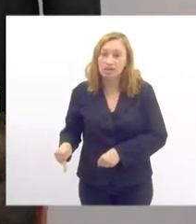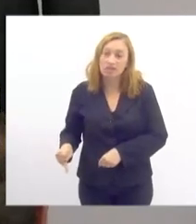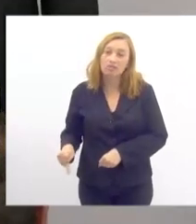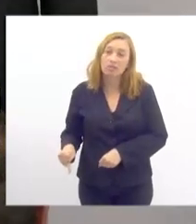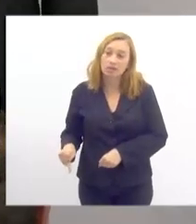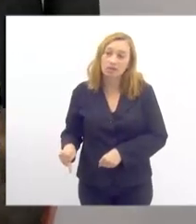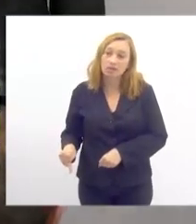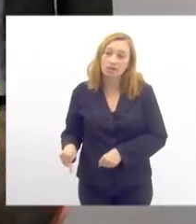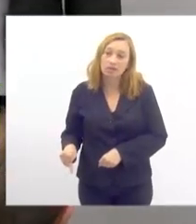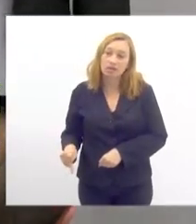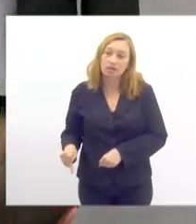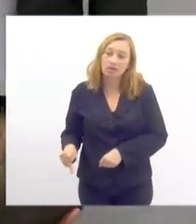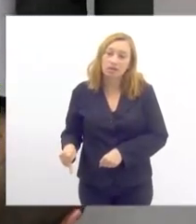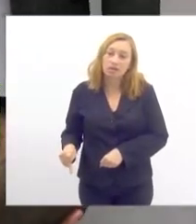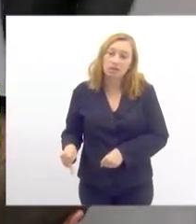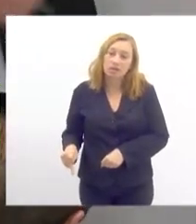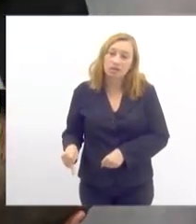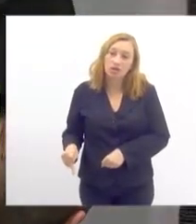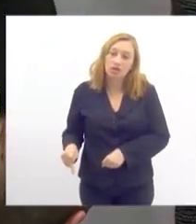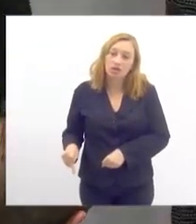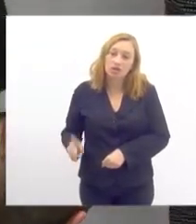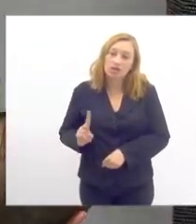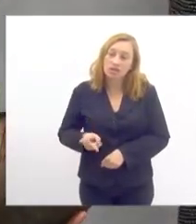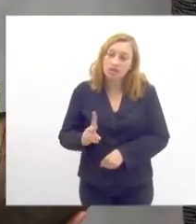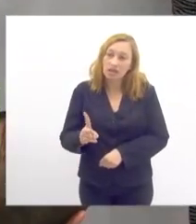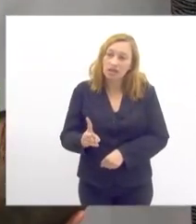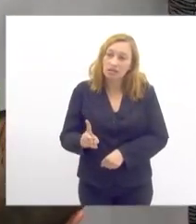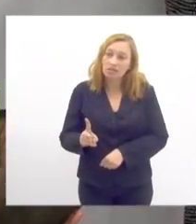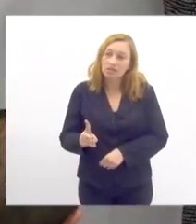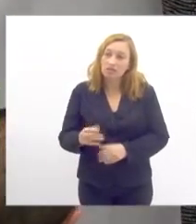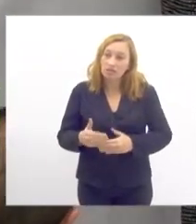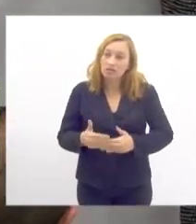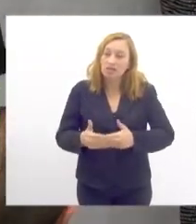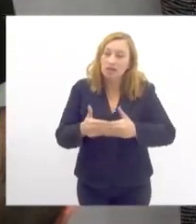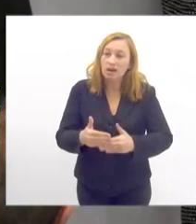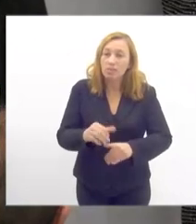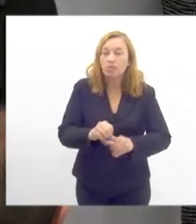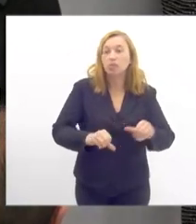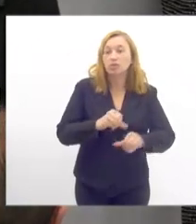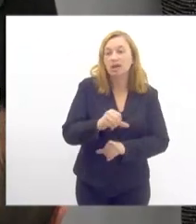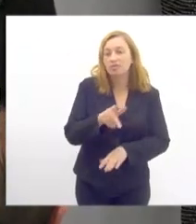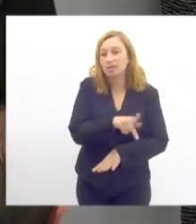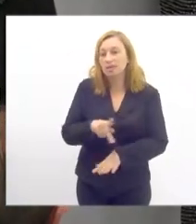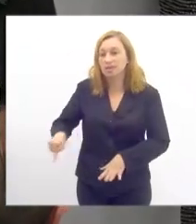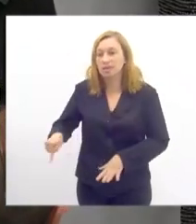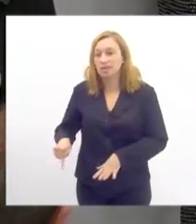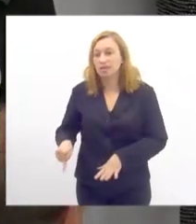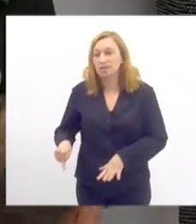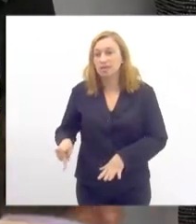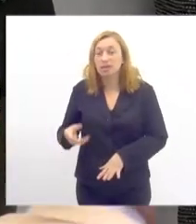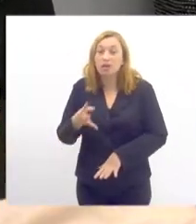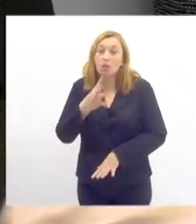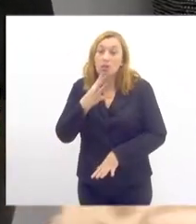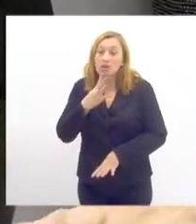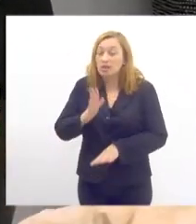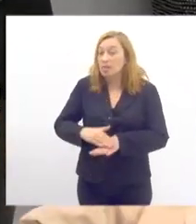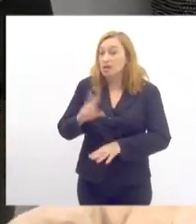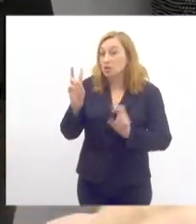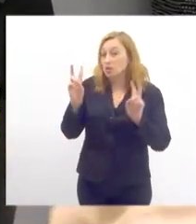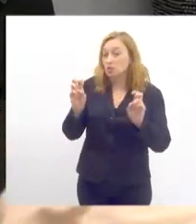tivemos 5 presidentes. Toda vez que a gente ia avançar, mudava o presidente, eu falei, eu tenho que tomar conhecimento da